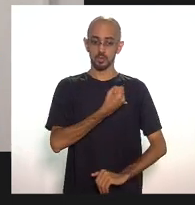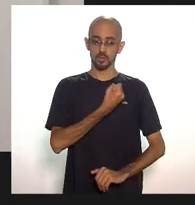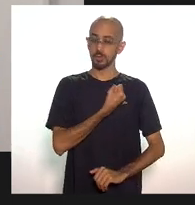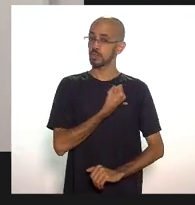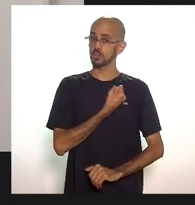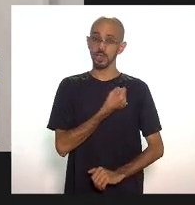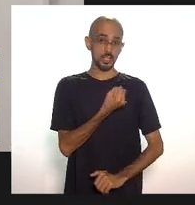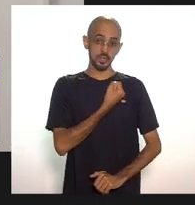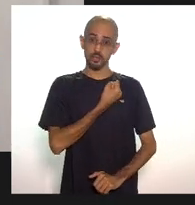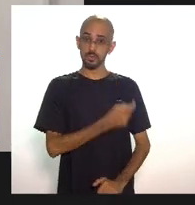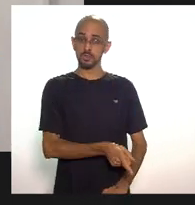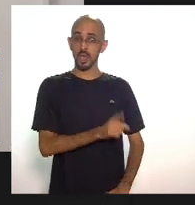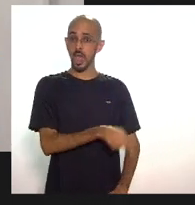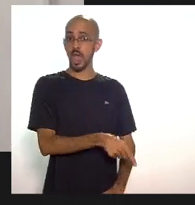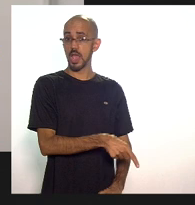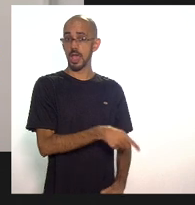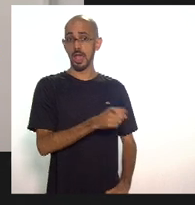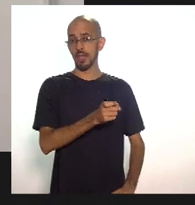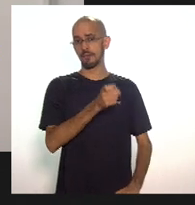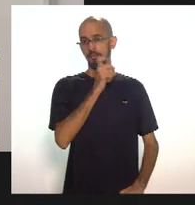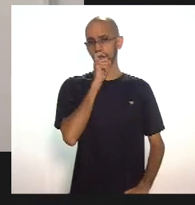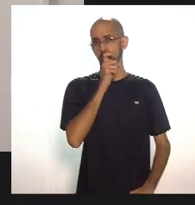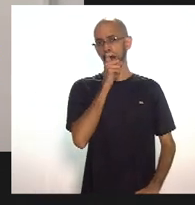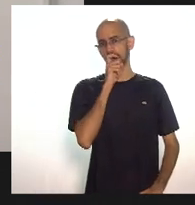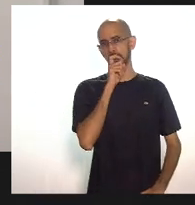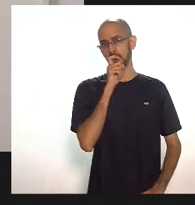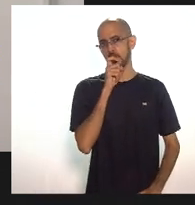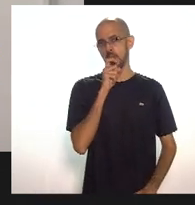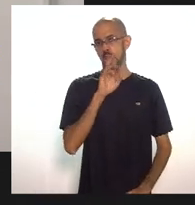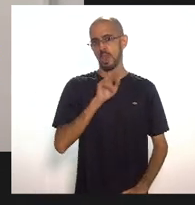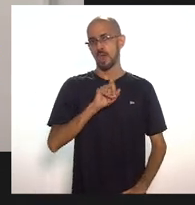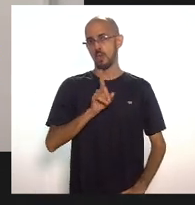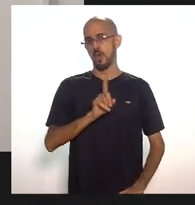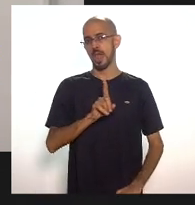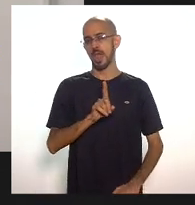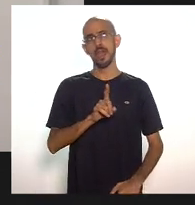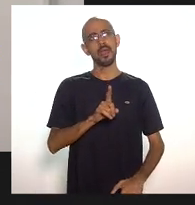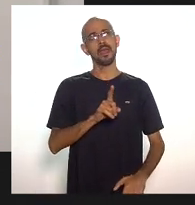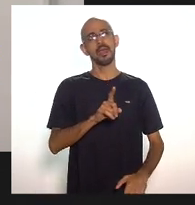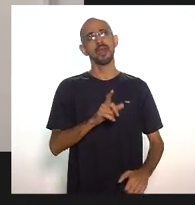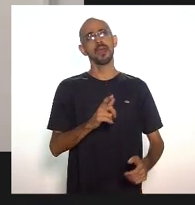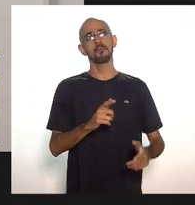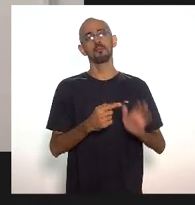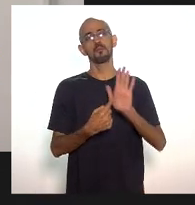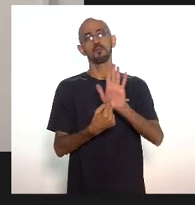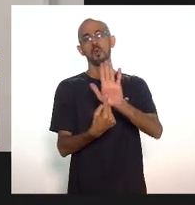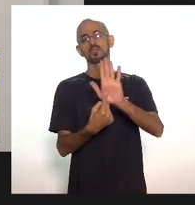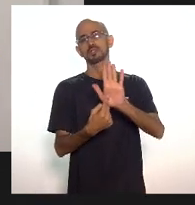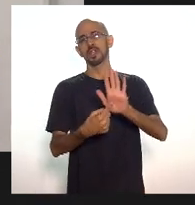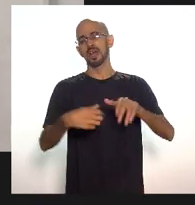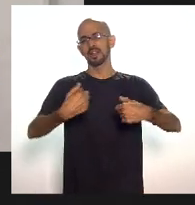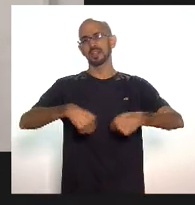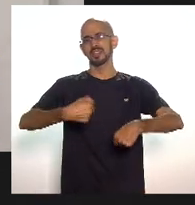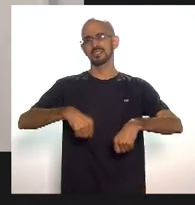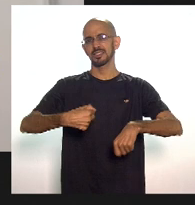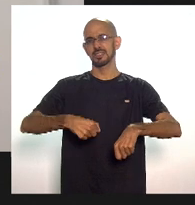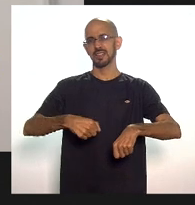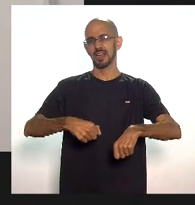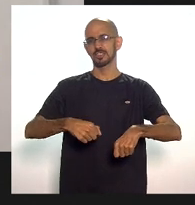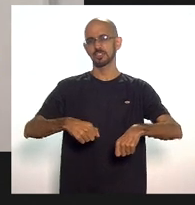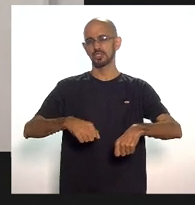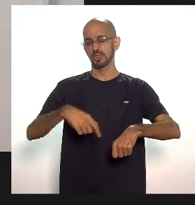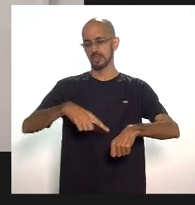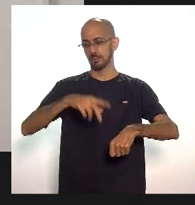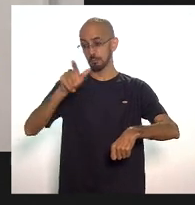frios. Eles não retratam, não é, com exatidão a realidade de quem depende daquele setor,